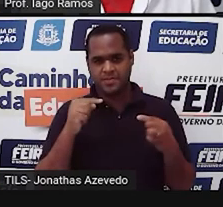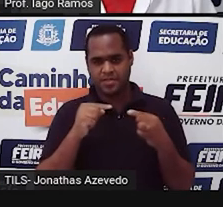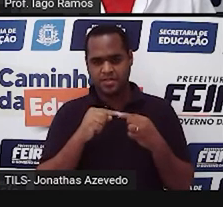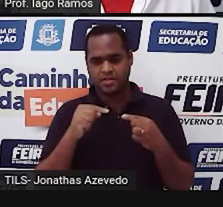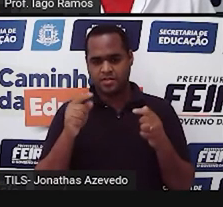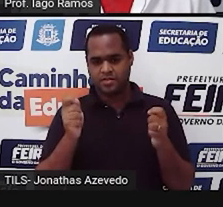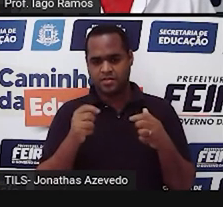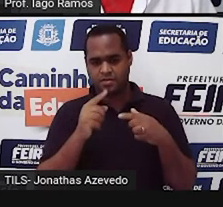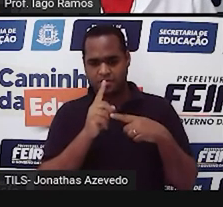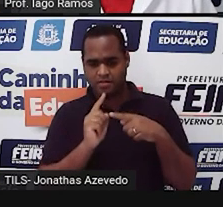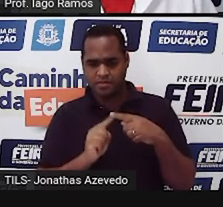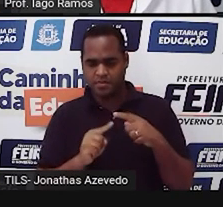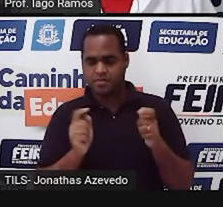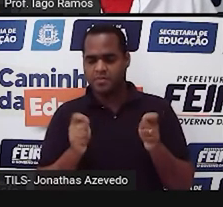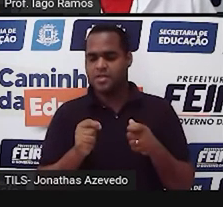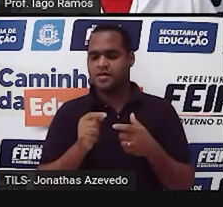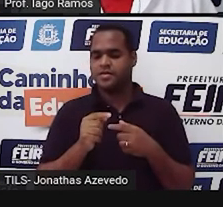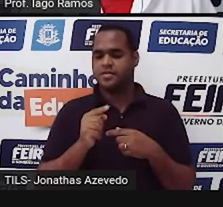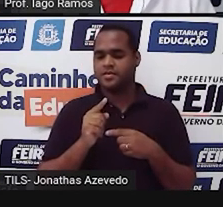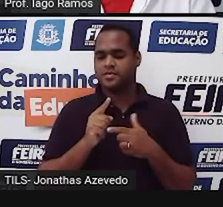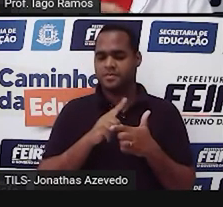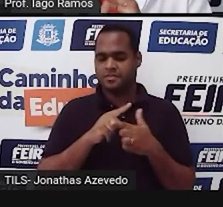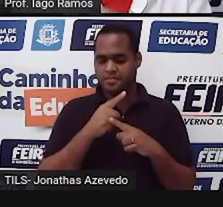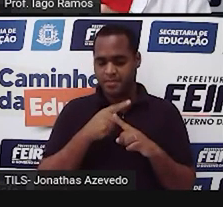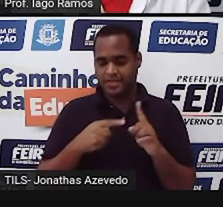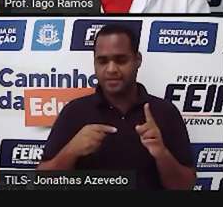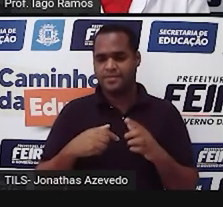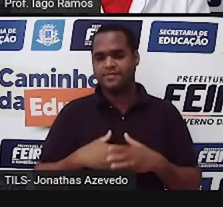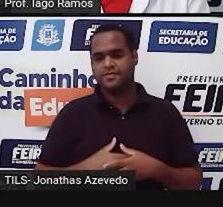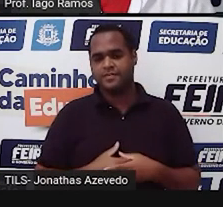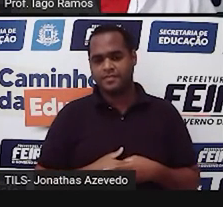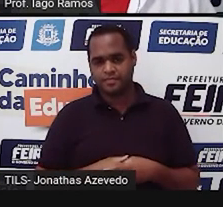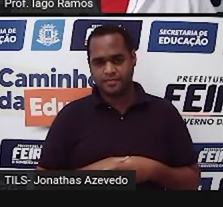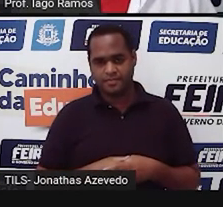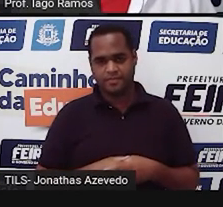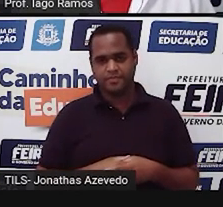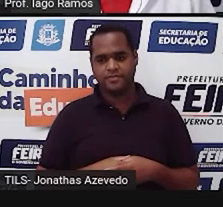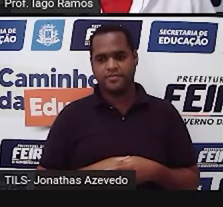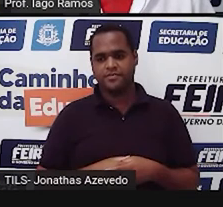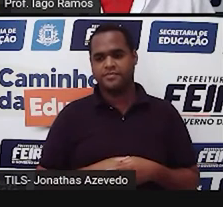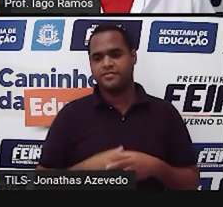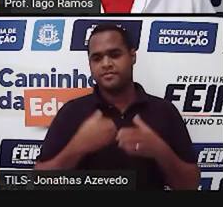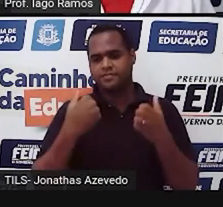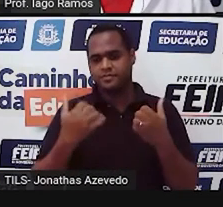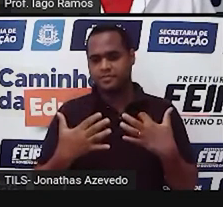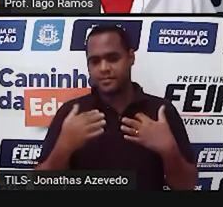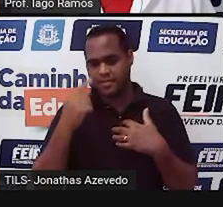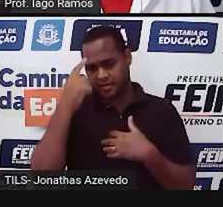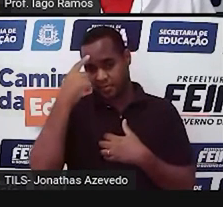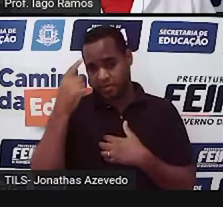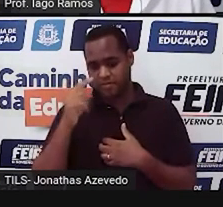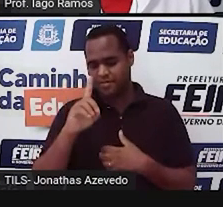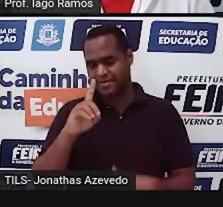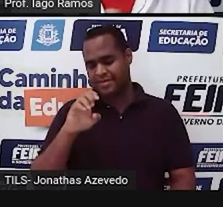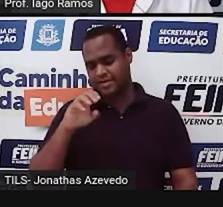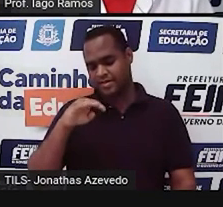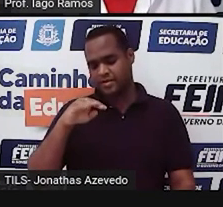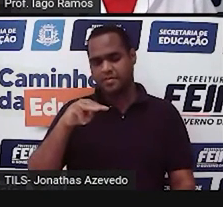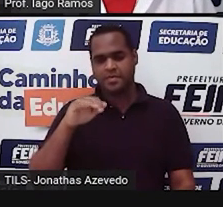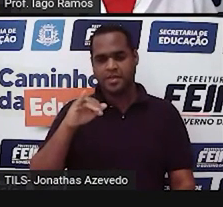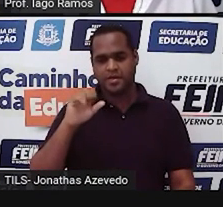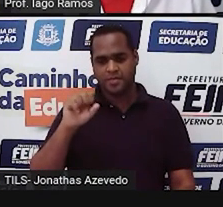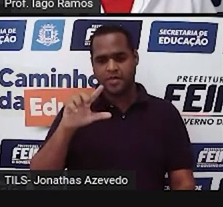né a fração meio tá bom 0,5 que é um número decimal por quê